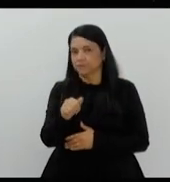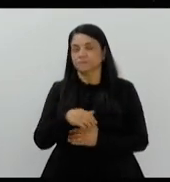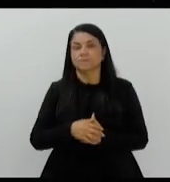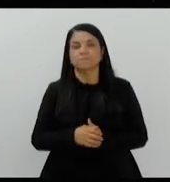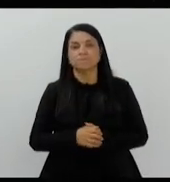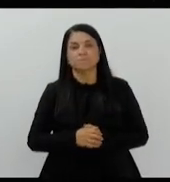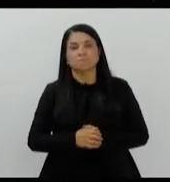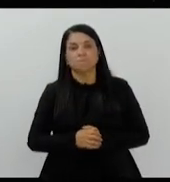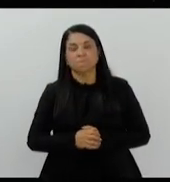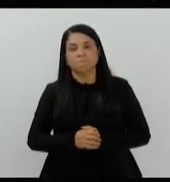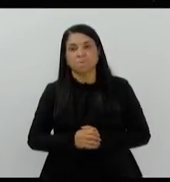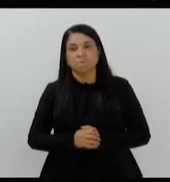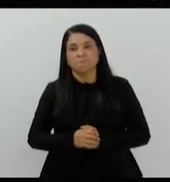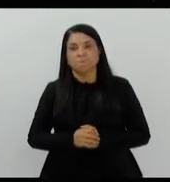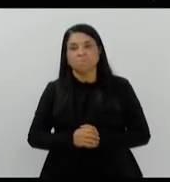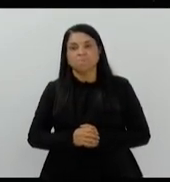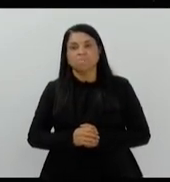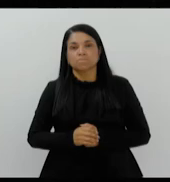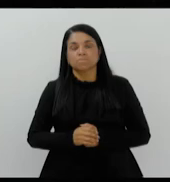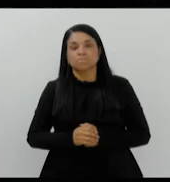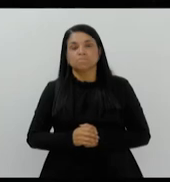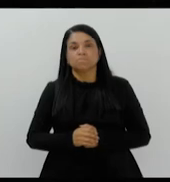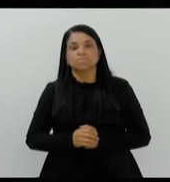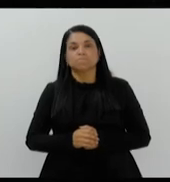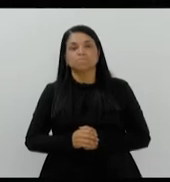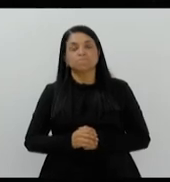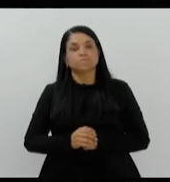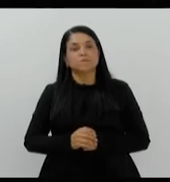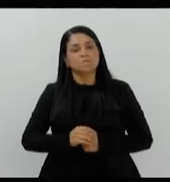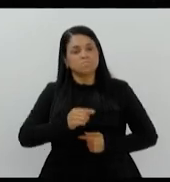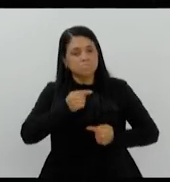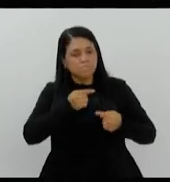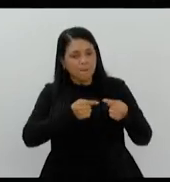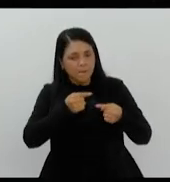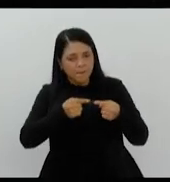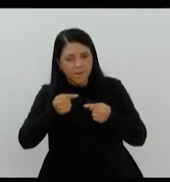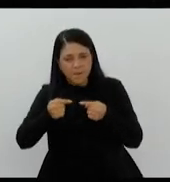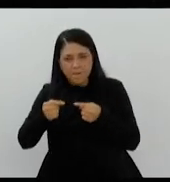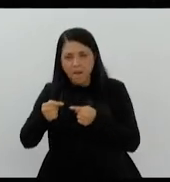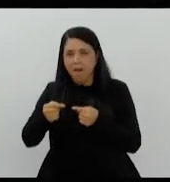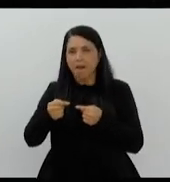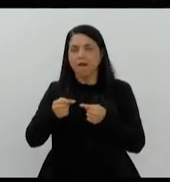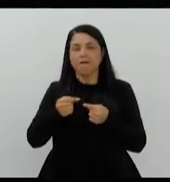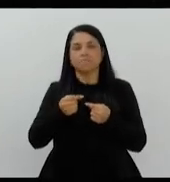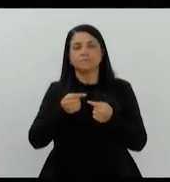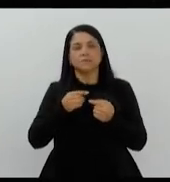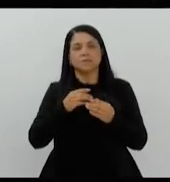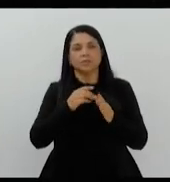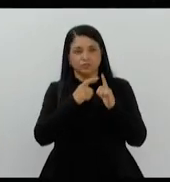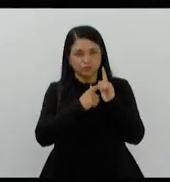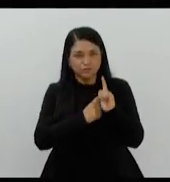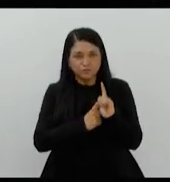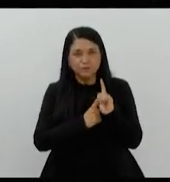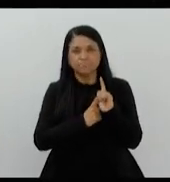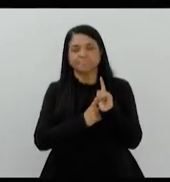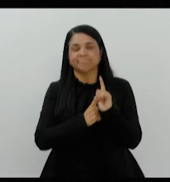E lá, depois de destrinchar toda essa dívida, verificamos,